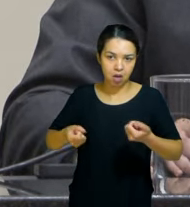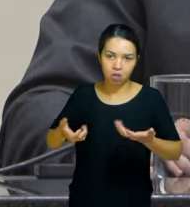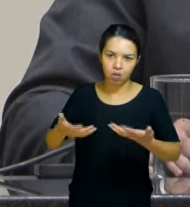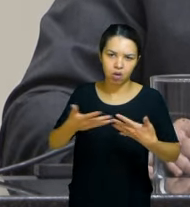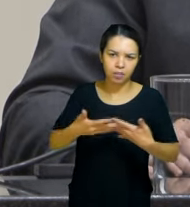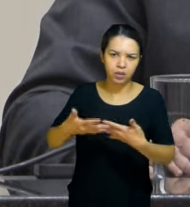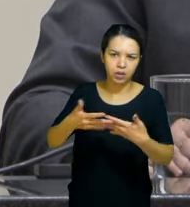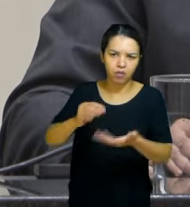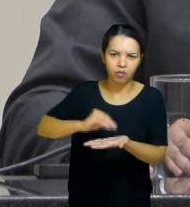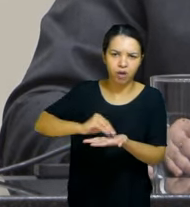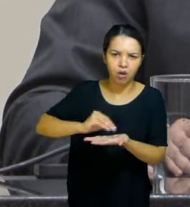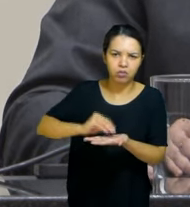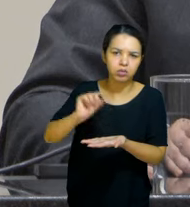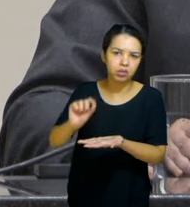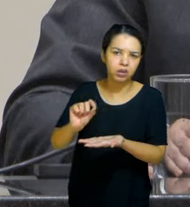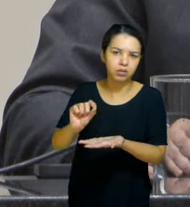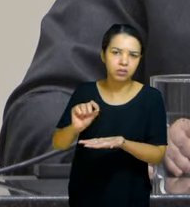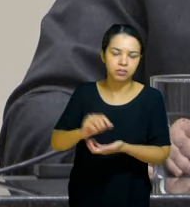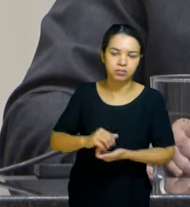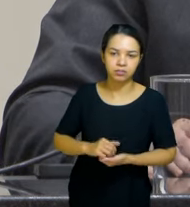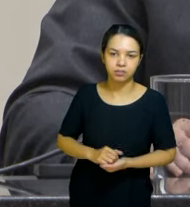de quê?